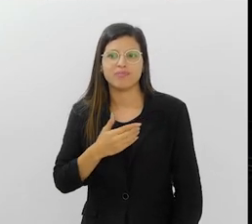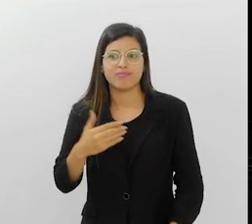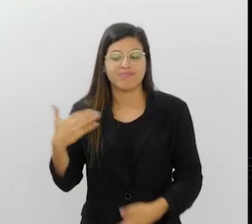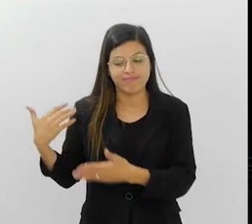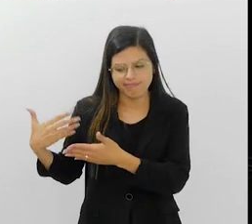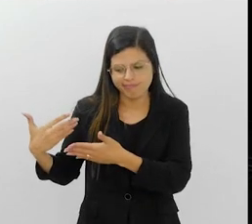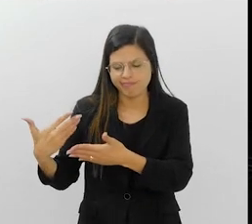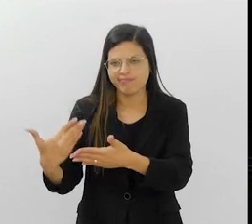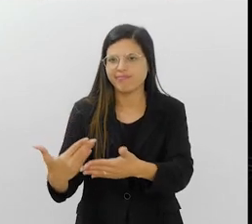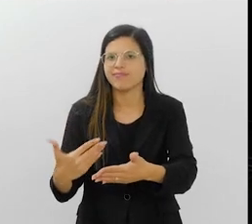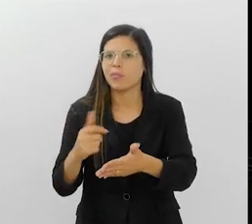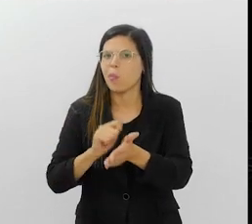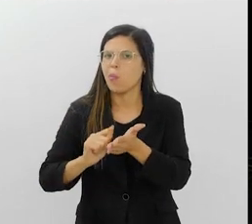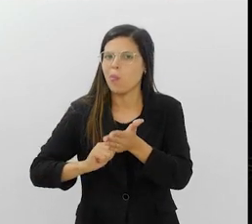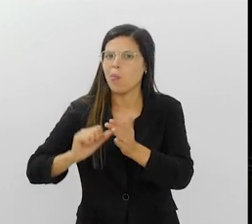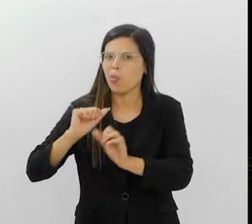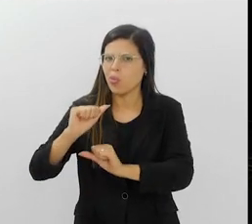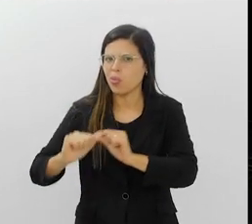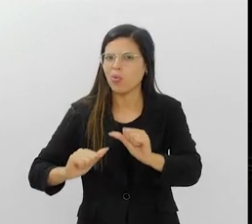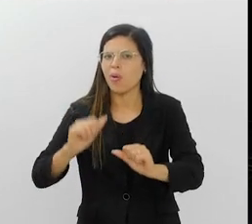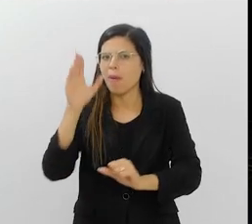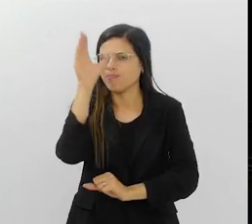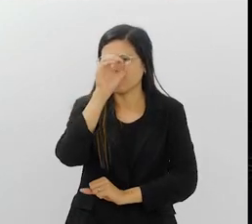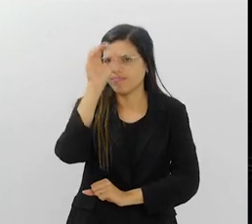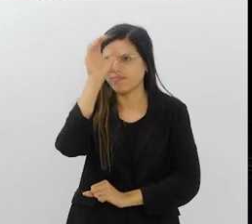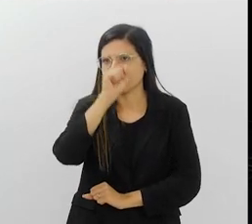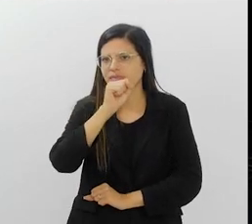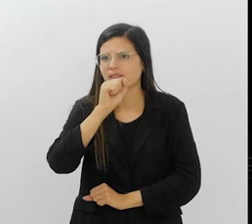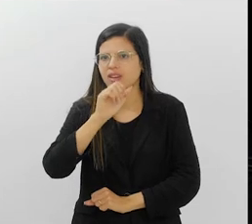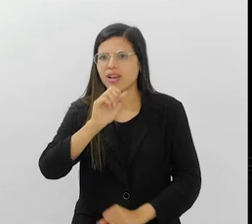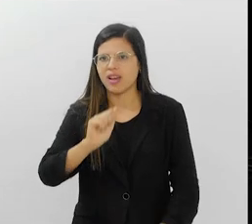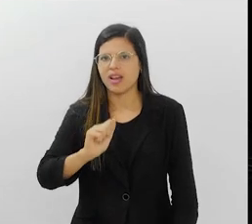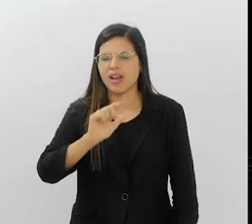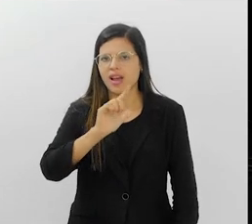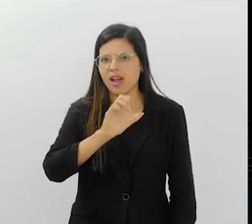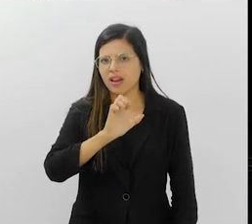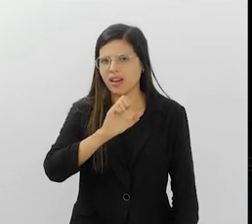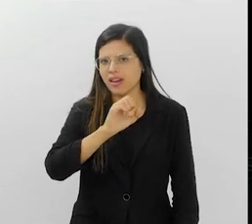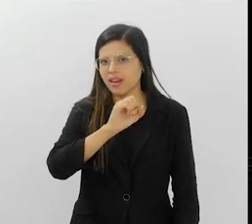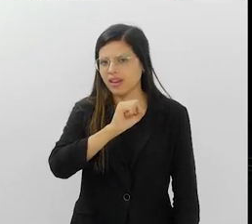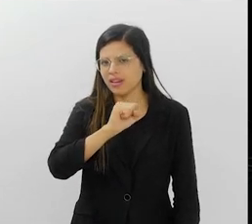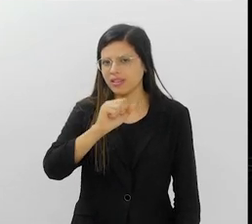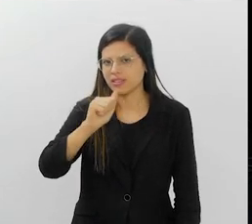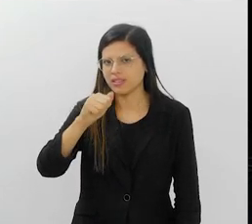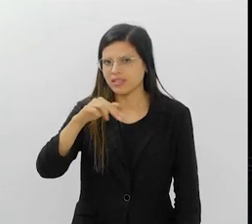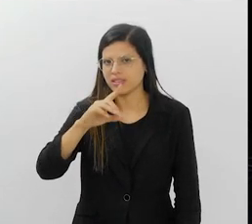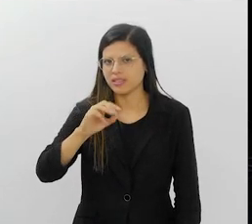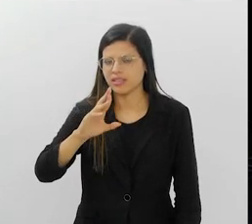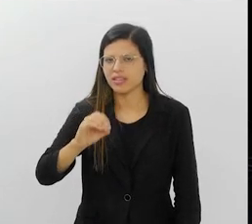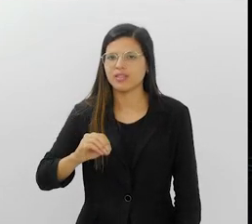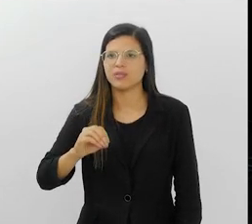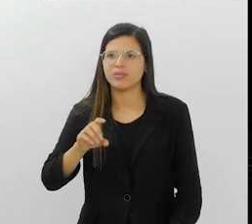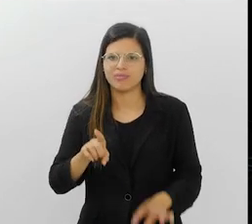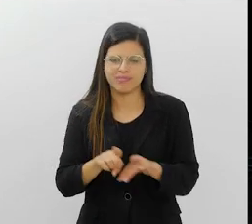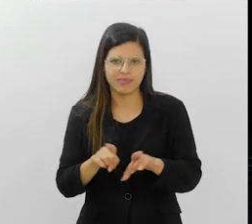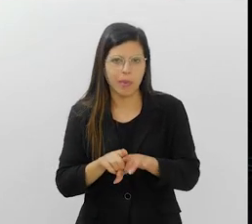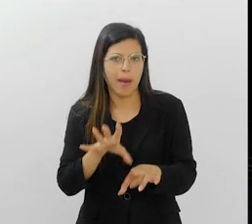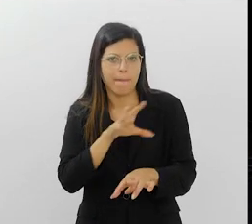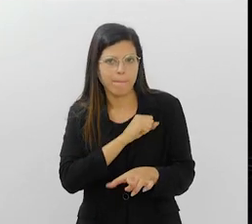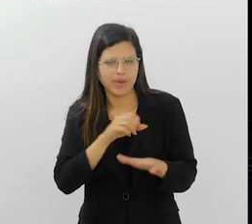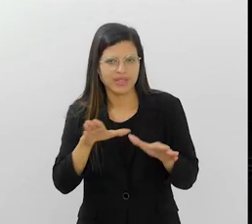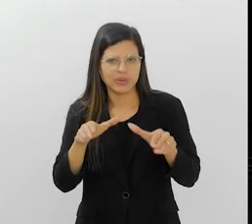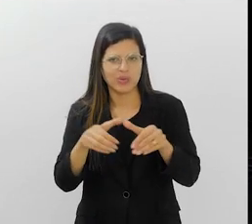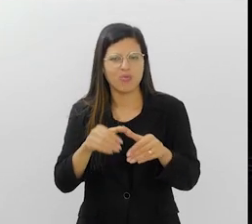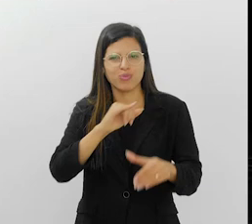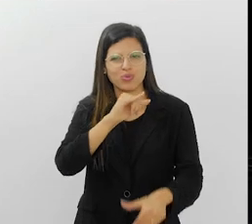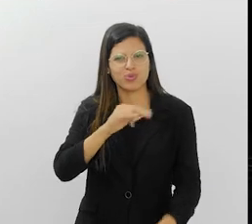carreira de compositor mudou muito com ele, aprendi muito. Alessandro Tricolor, que é um apaixonado pelo Tuiuti.